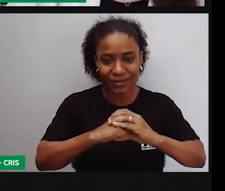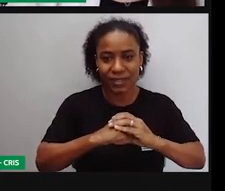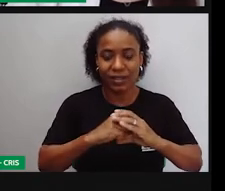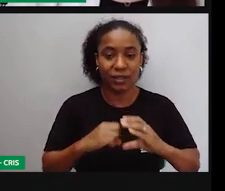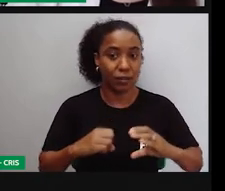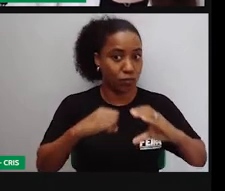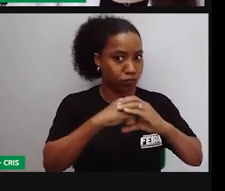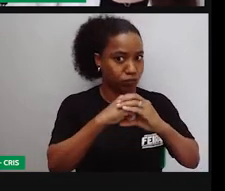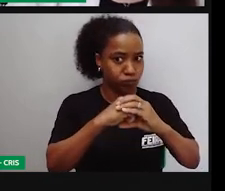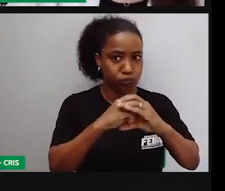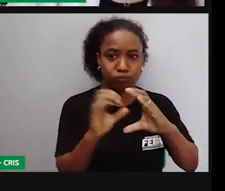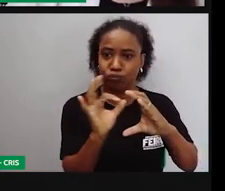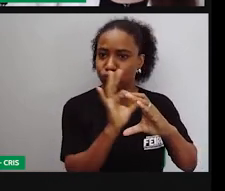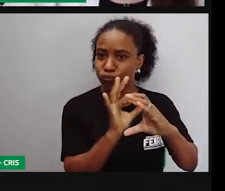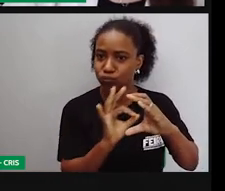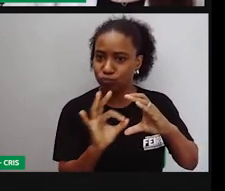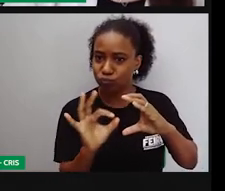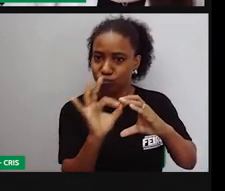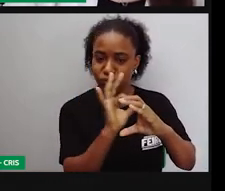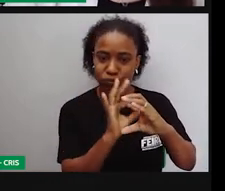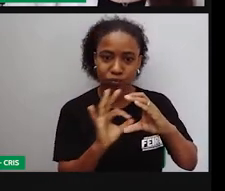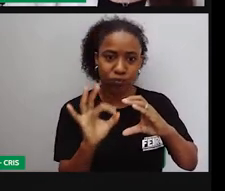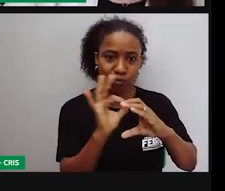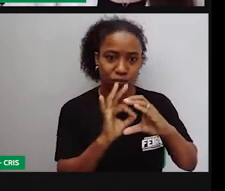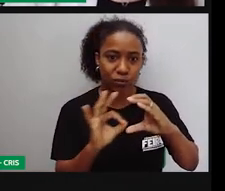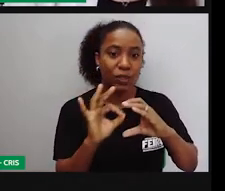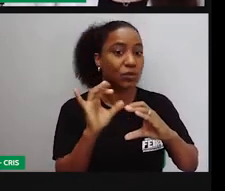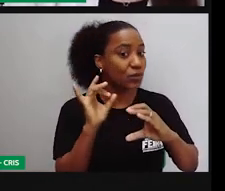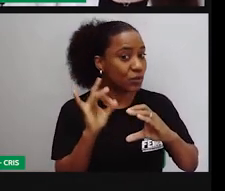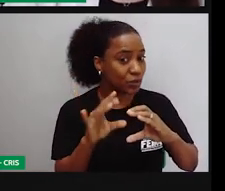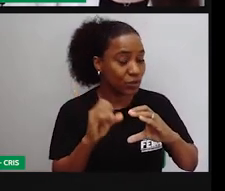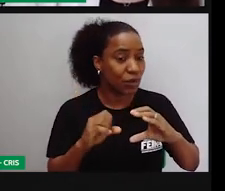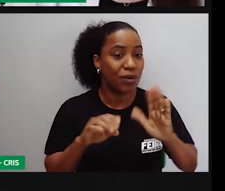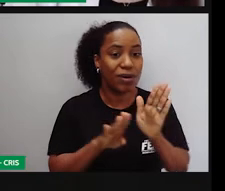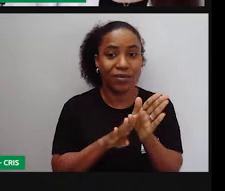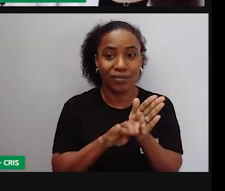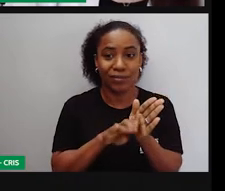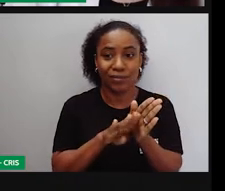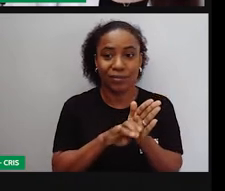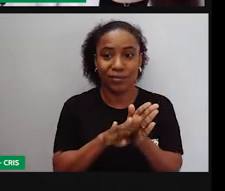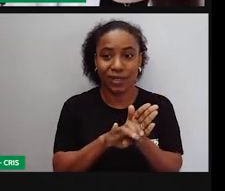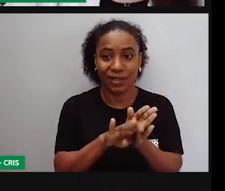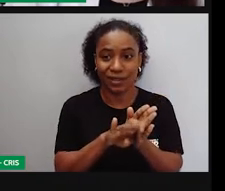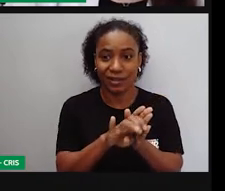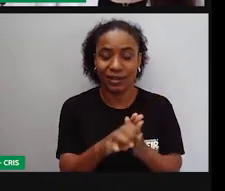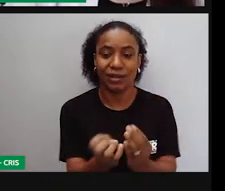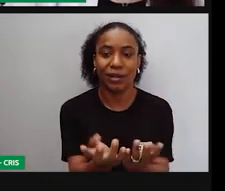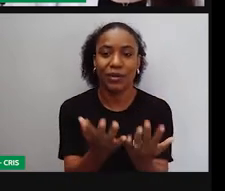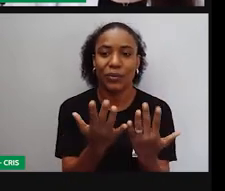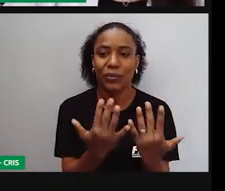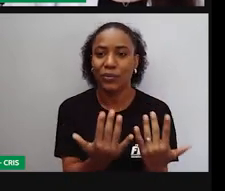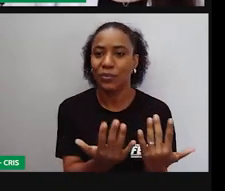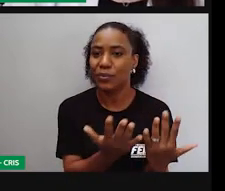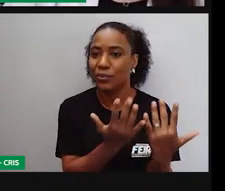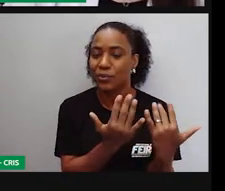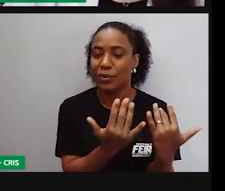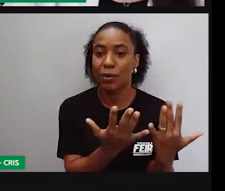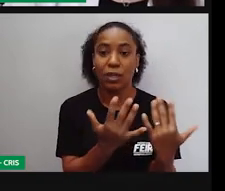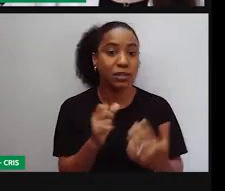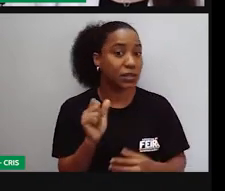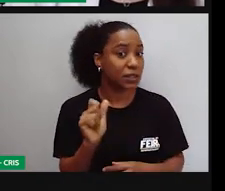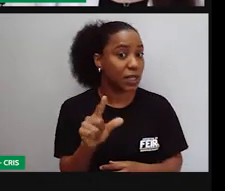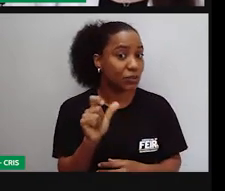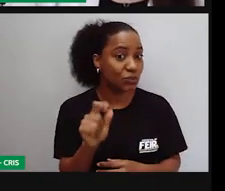essas células podem ser encontradas apenas nas bactérias e nas algas azuis. Então, nós sabemos que as